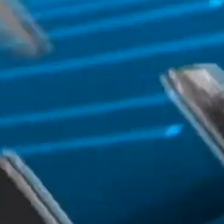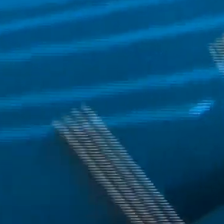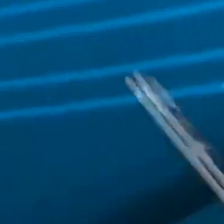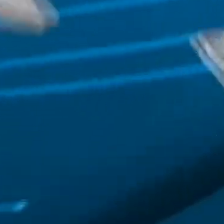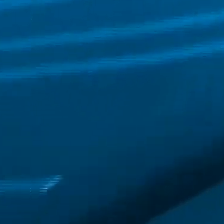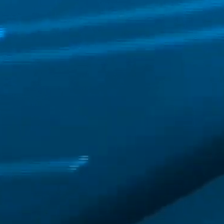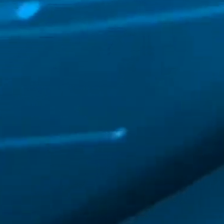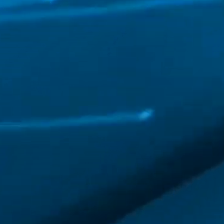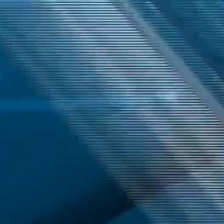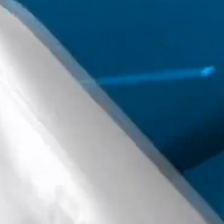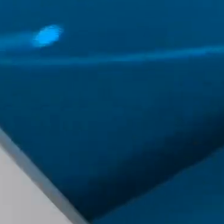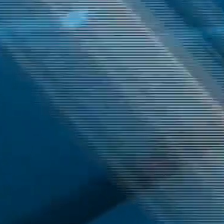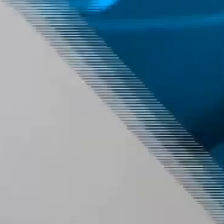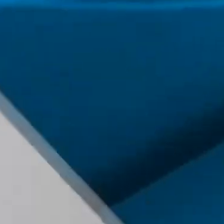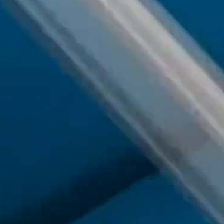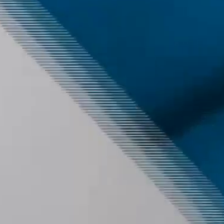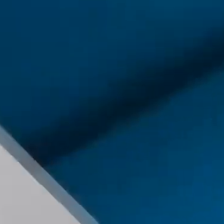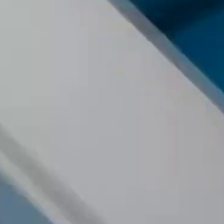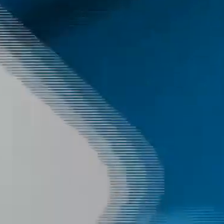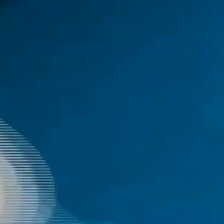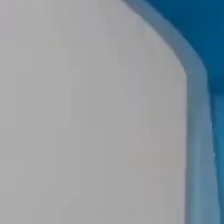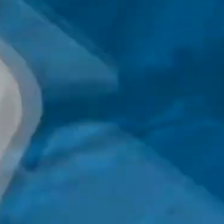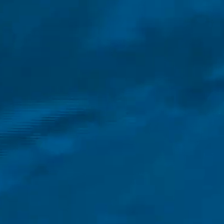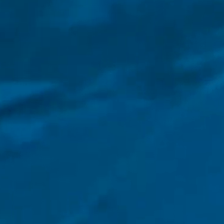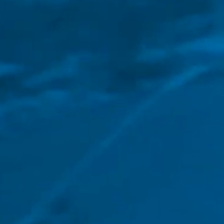a emissora da Casa do Povo.